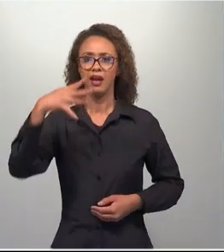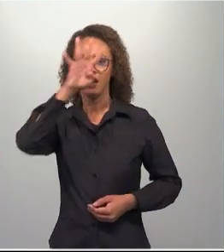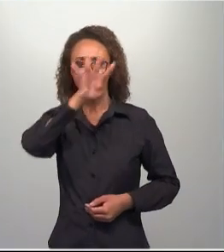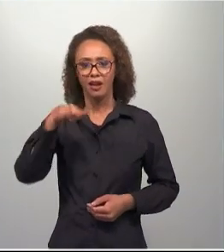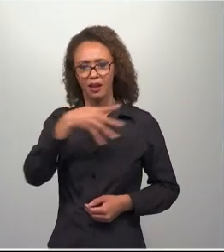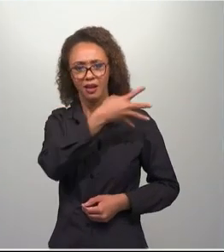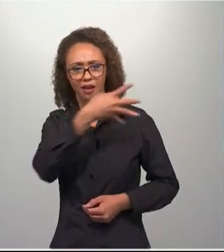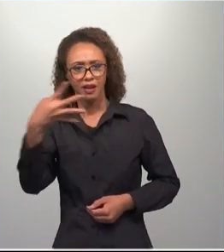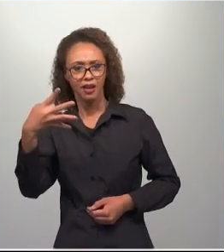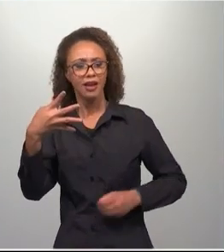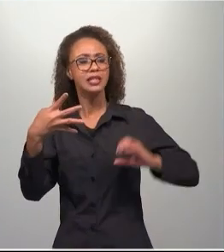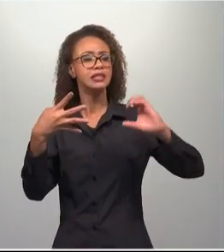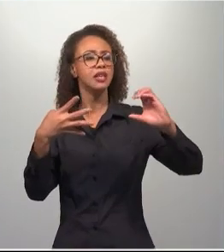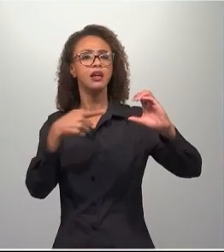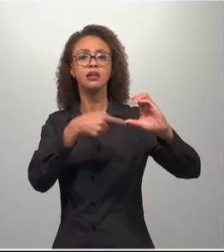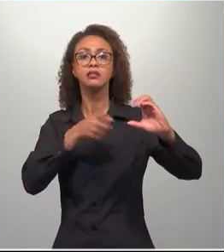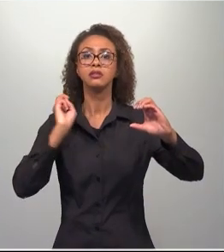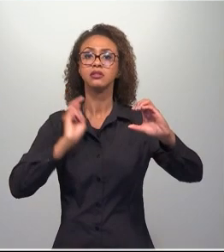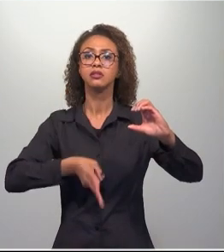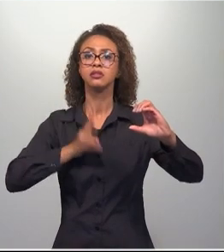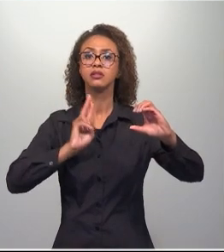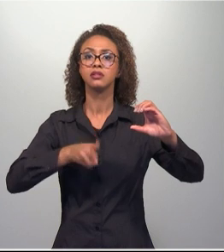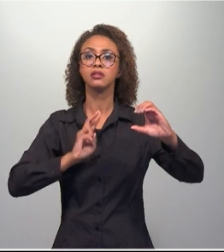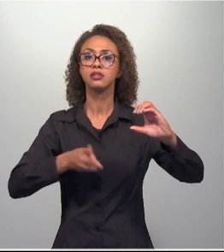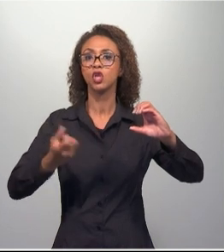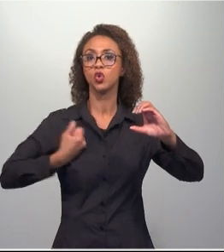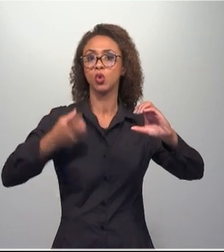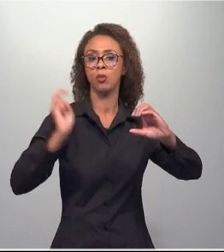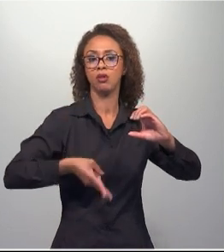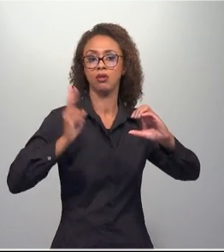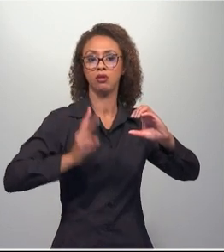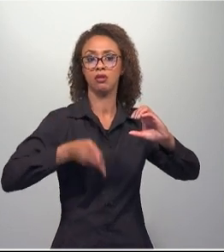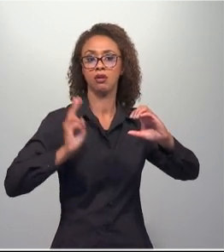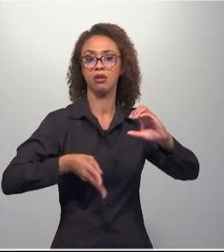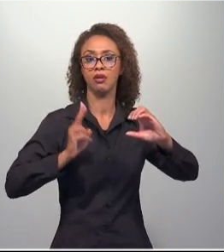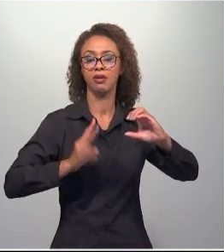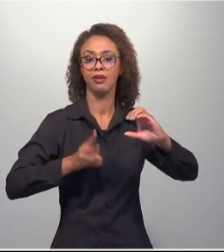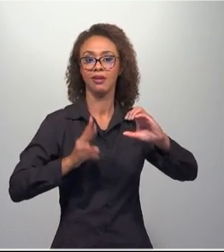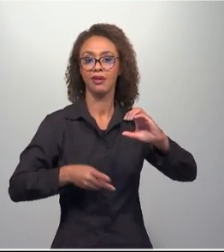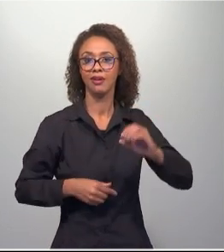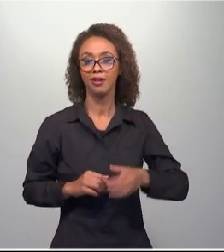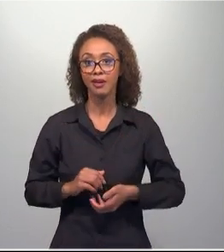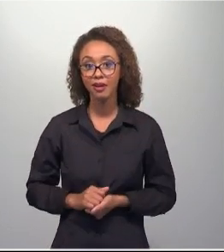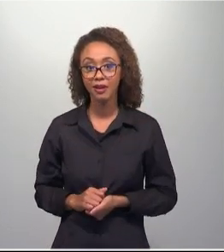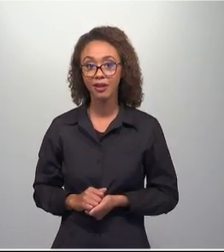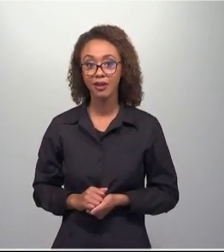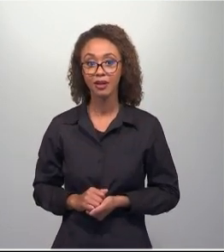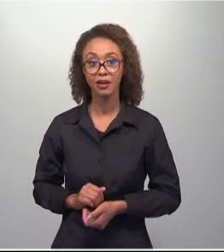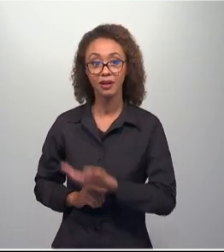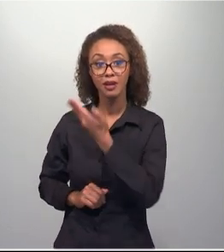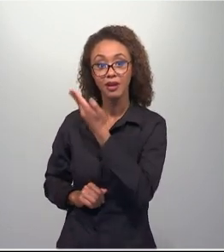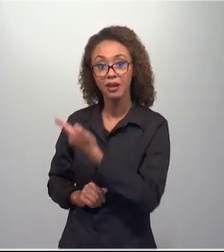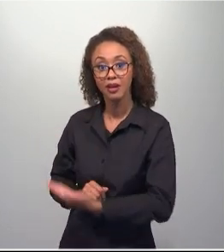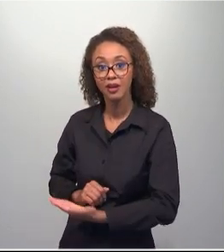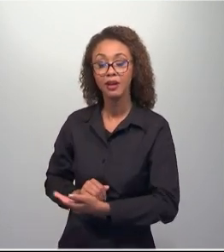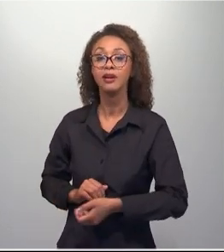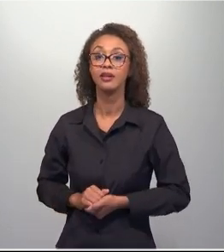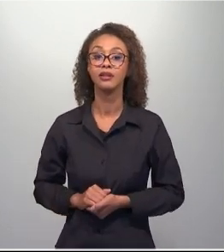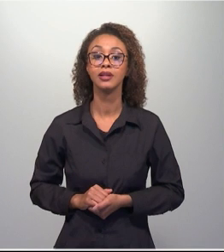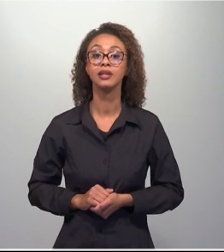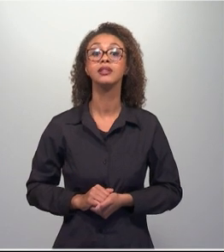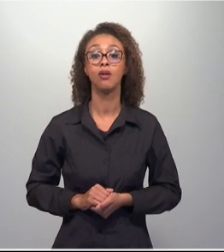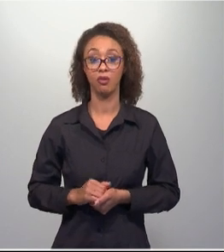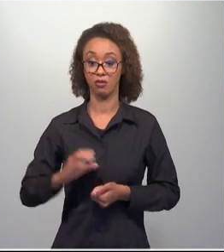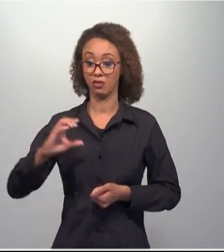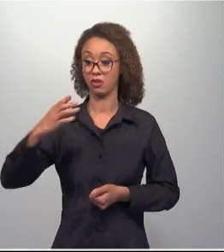única que permaneceu constante então esse grupo representa exatamente a variável sei